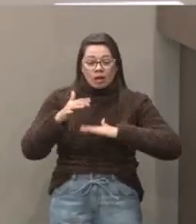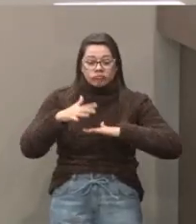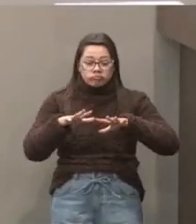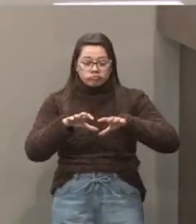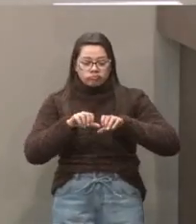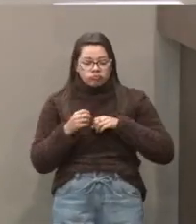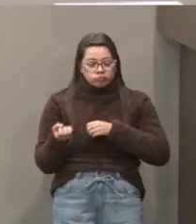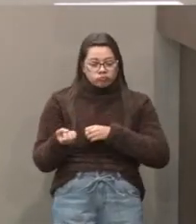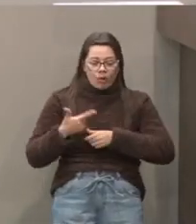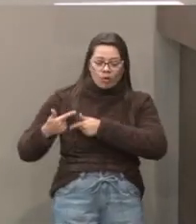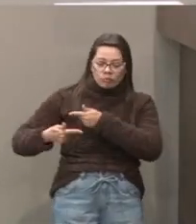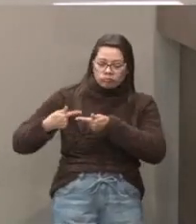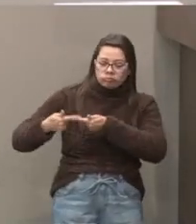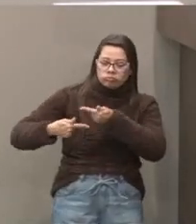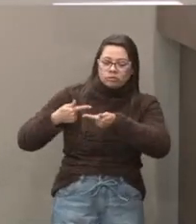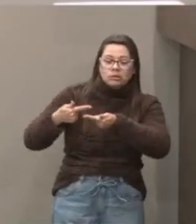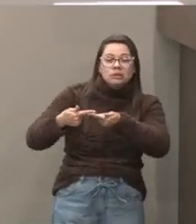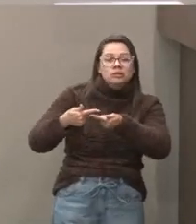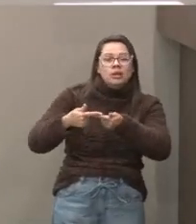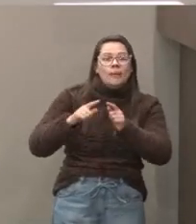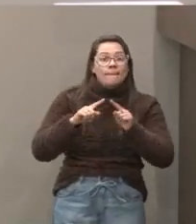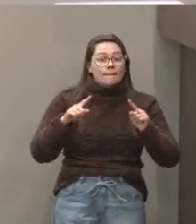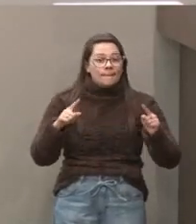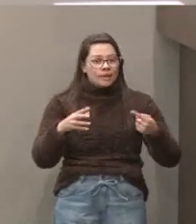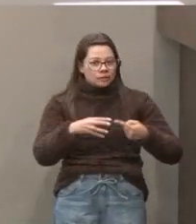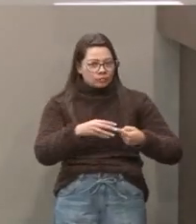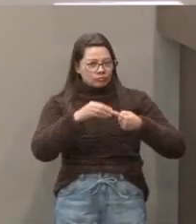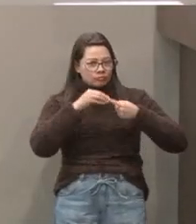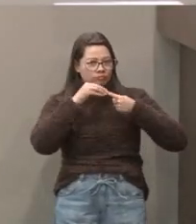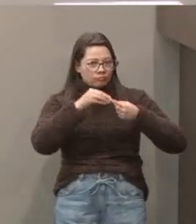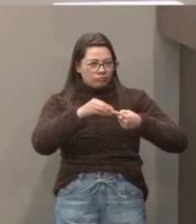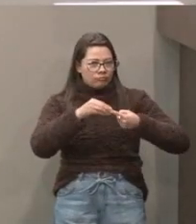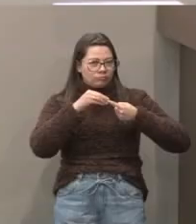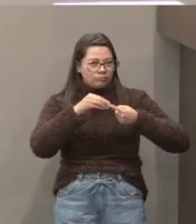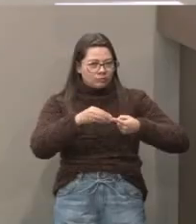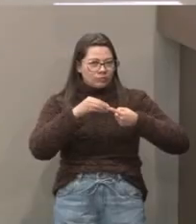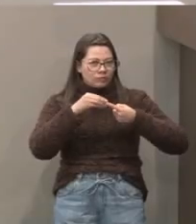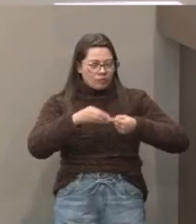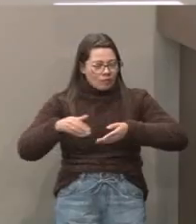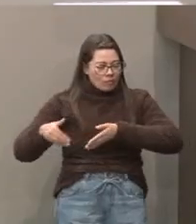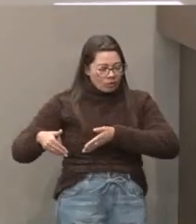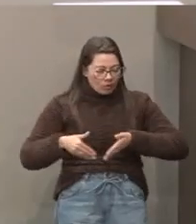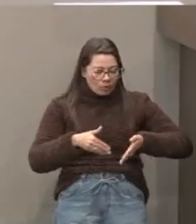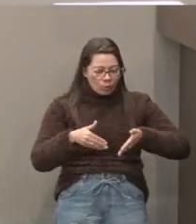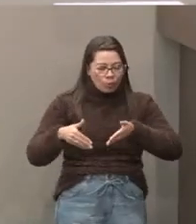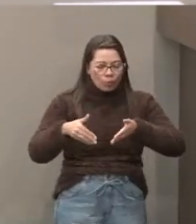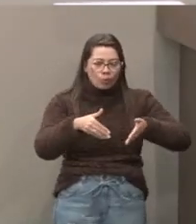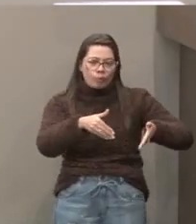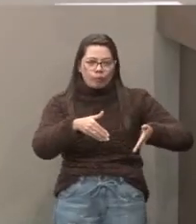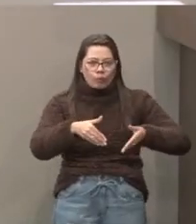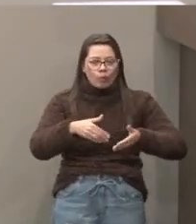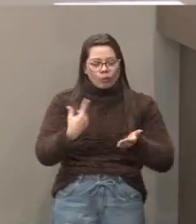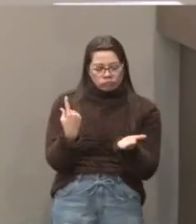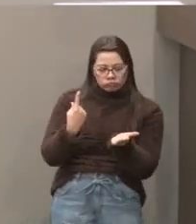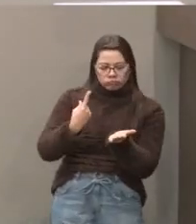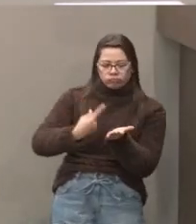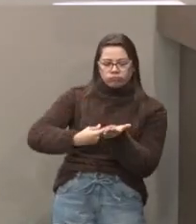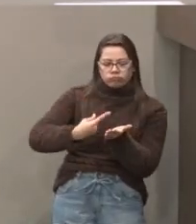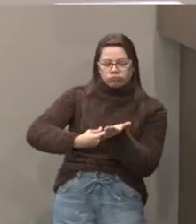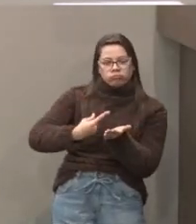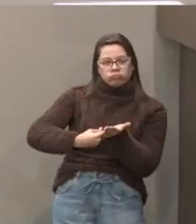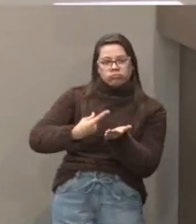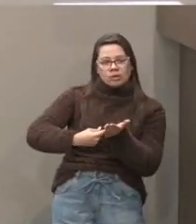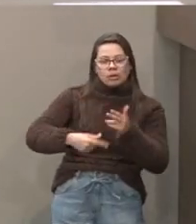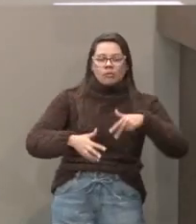formação de novas gerações, mas principalmente o caminho do compromisso com